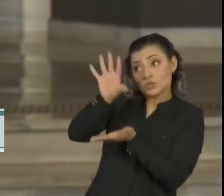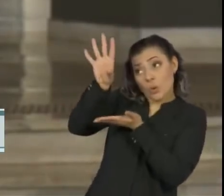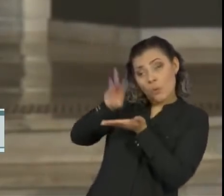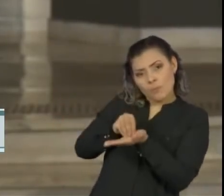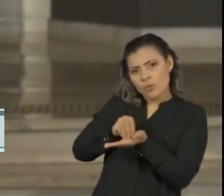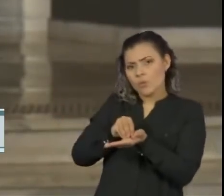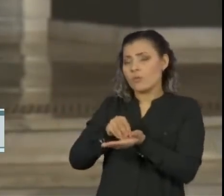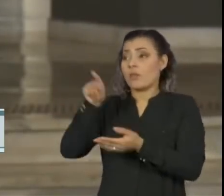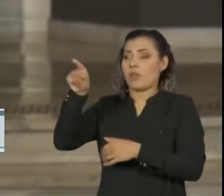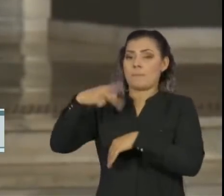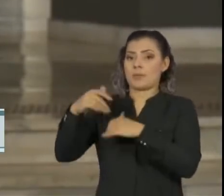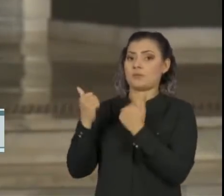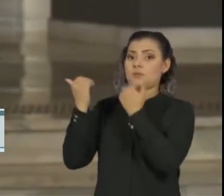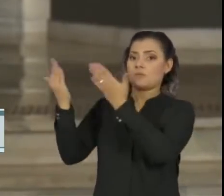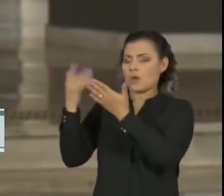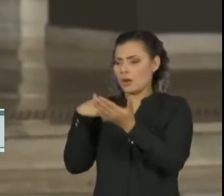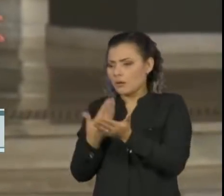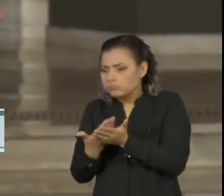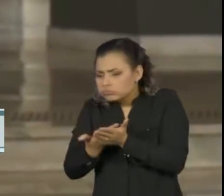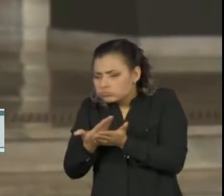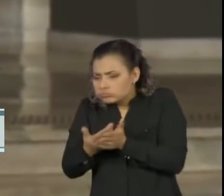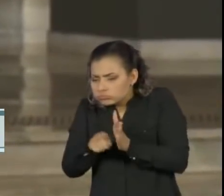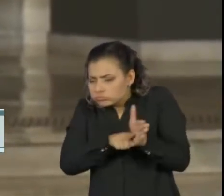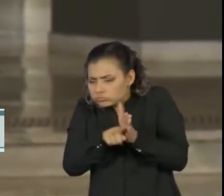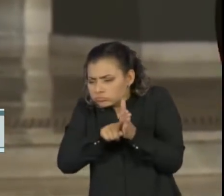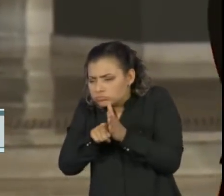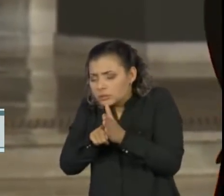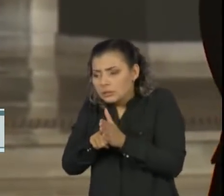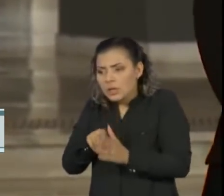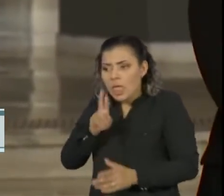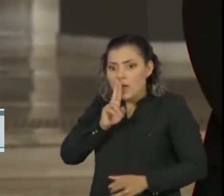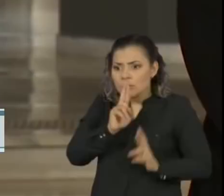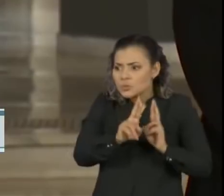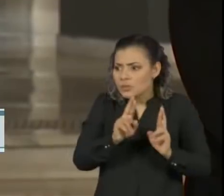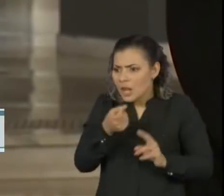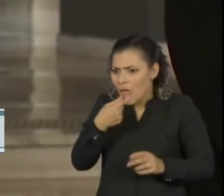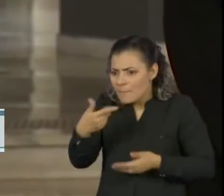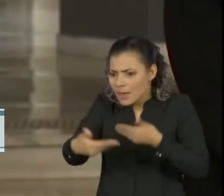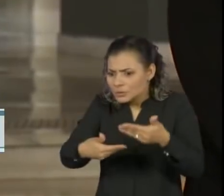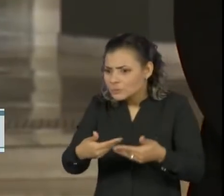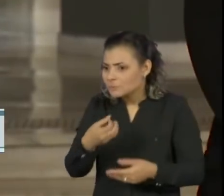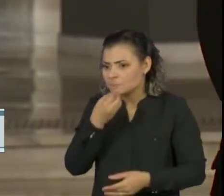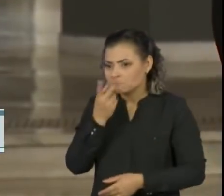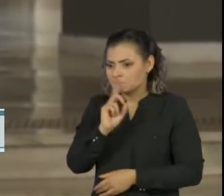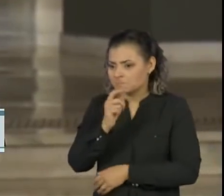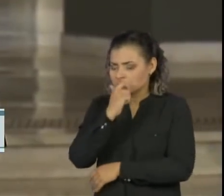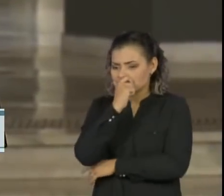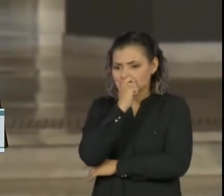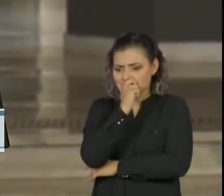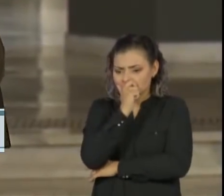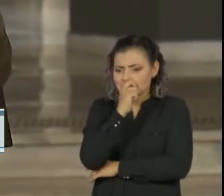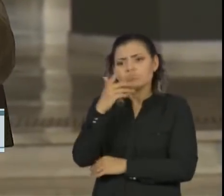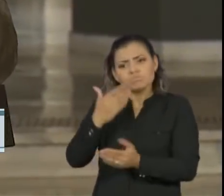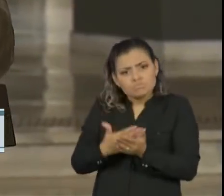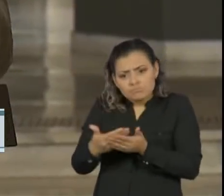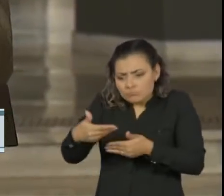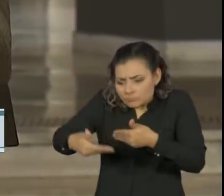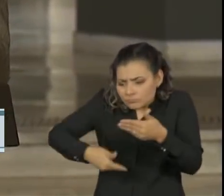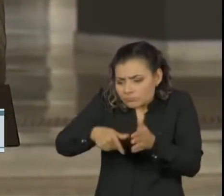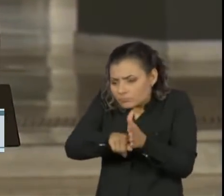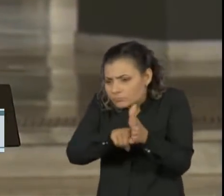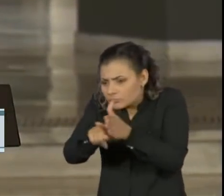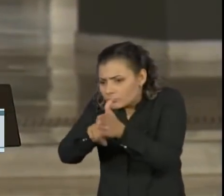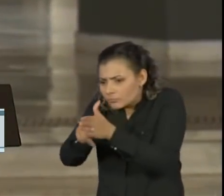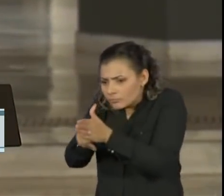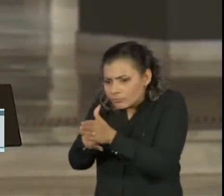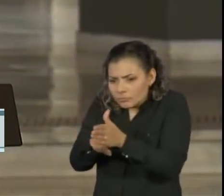estava mais importante, e esses resultados, à medida que eles foram saindo, à medida que esses